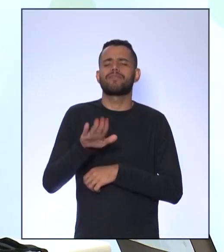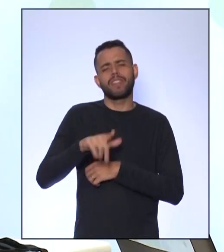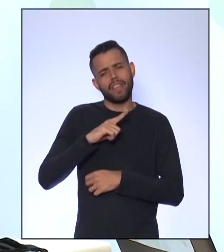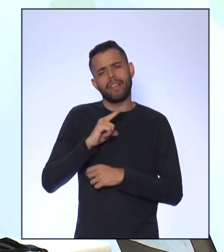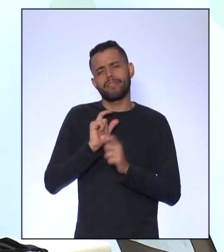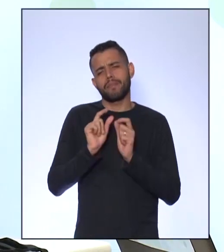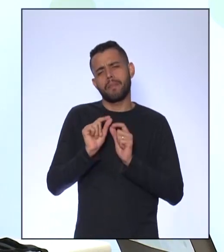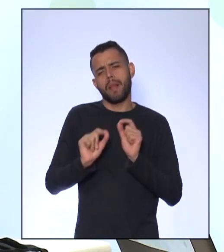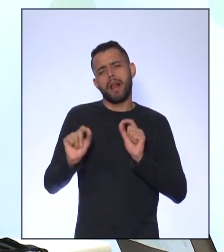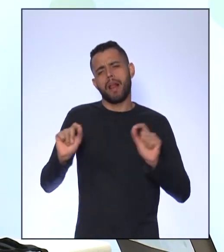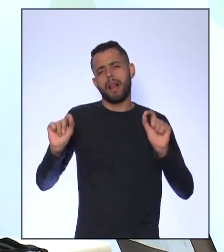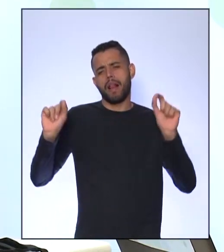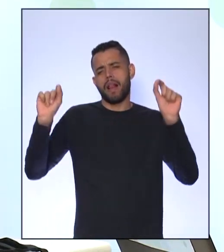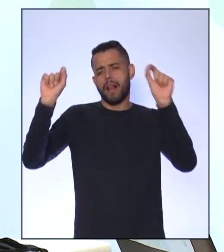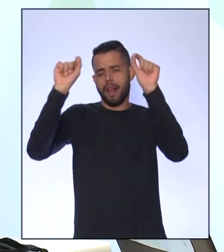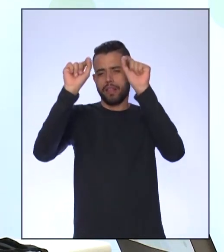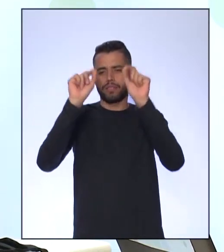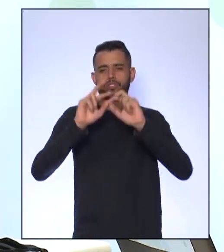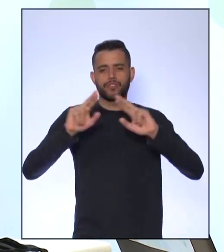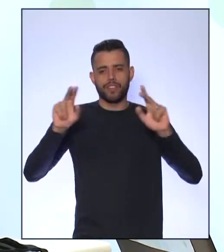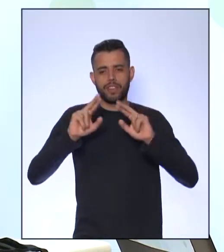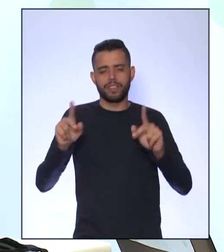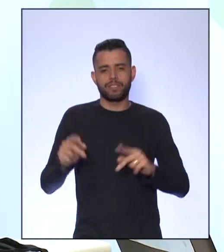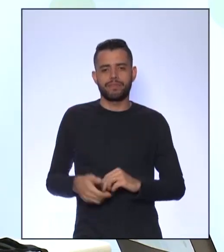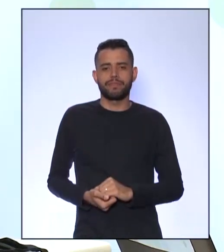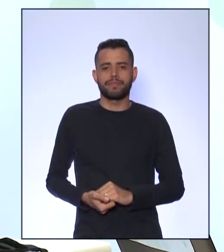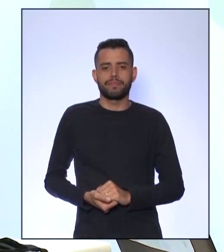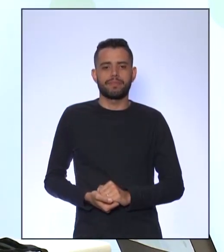hoje na nossa língua.